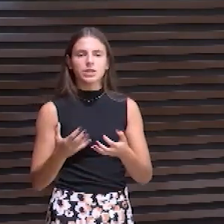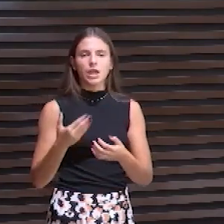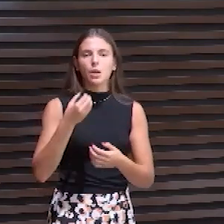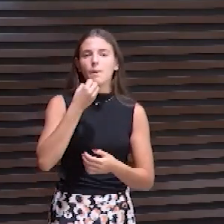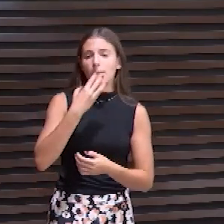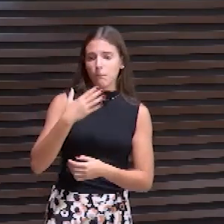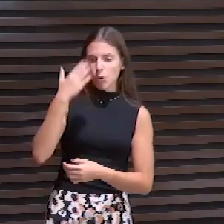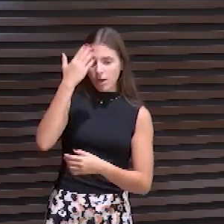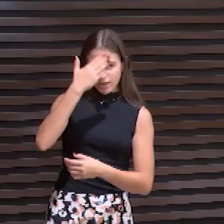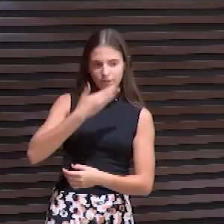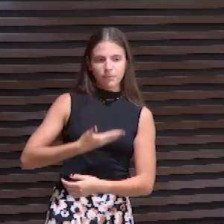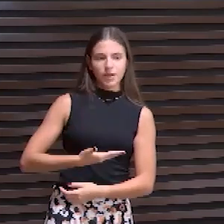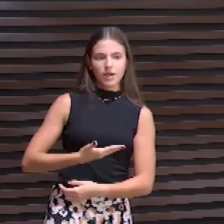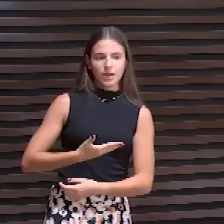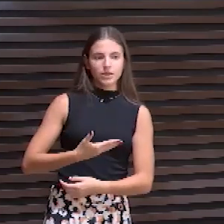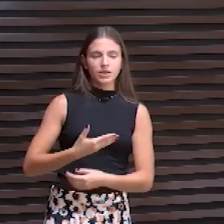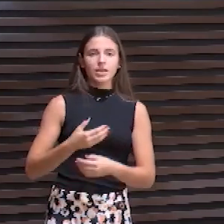mundo.